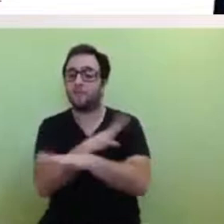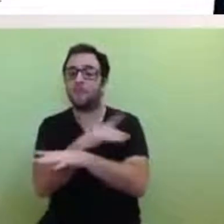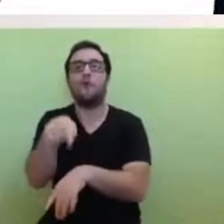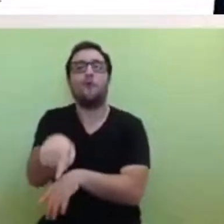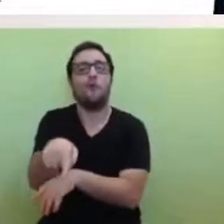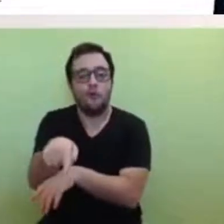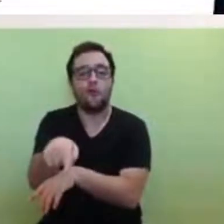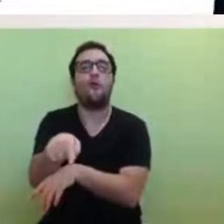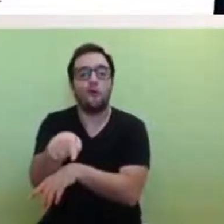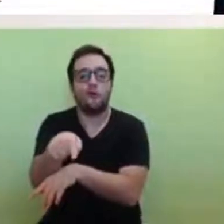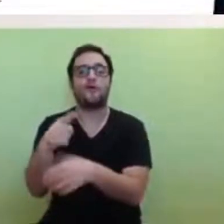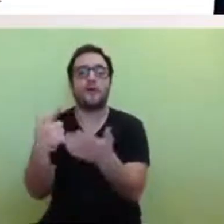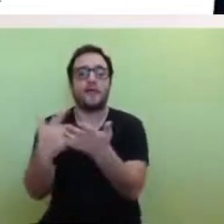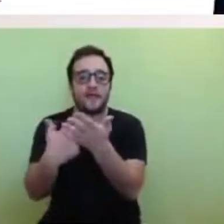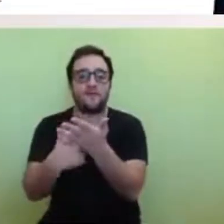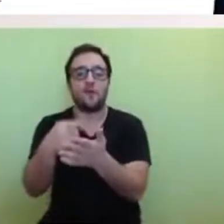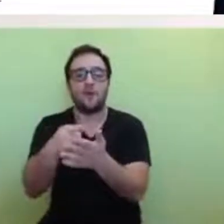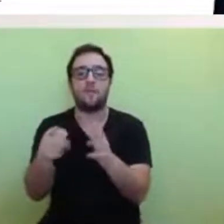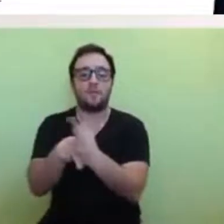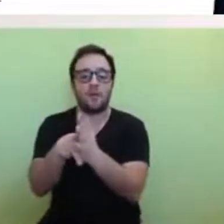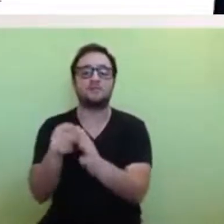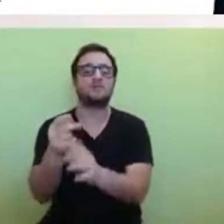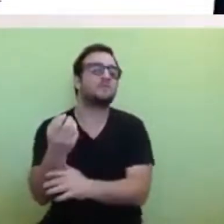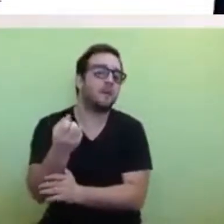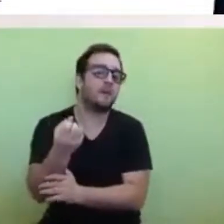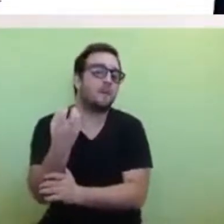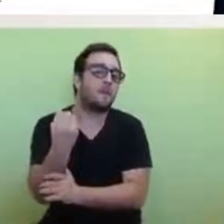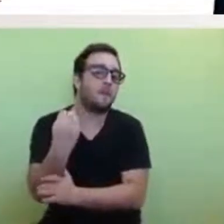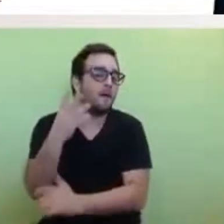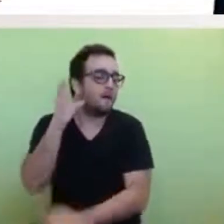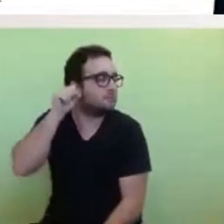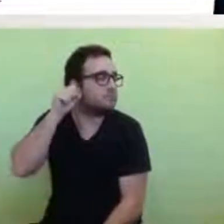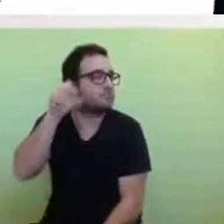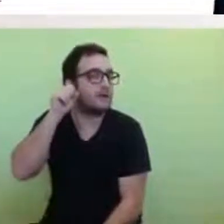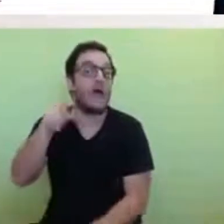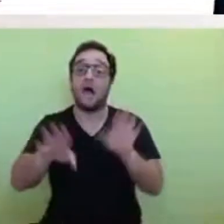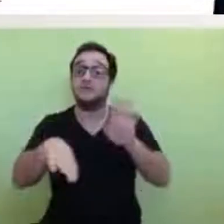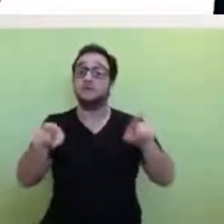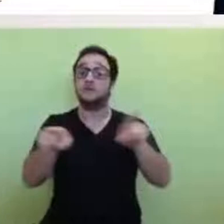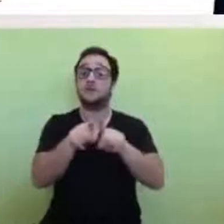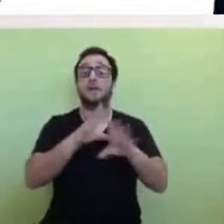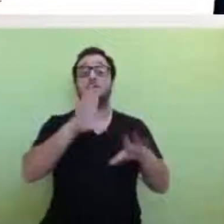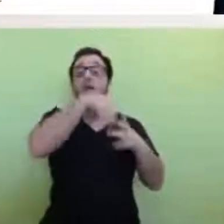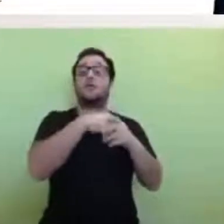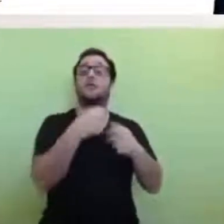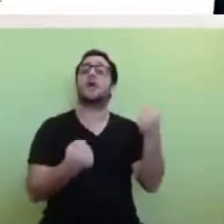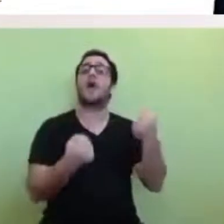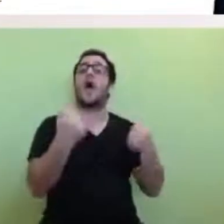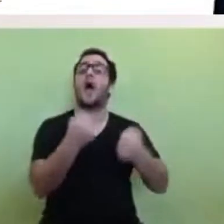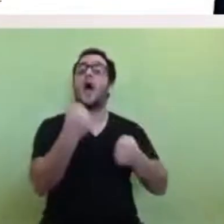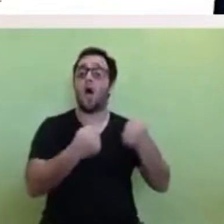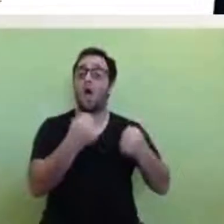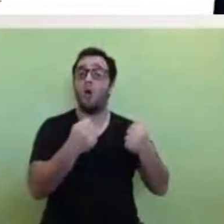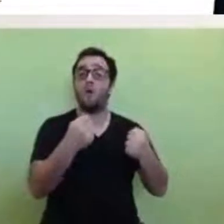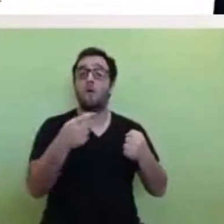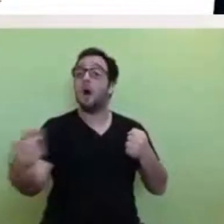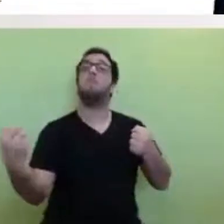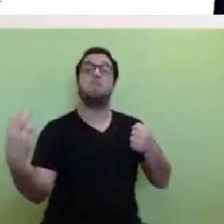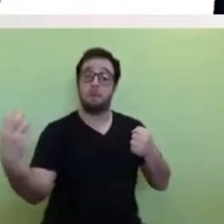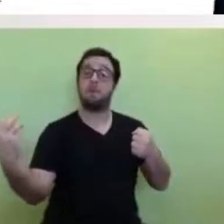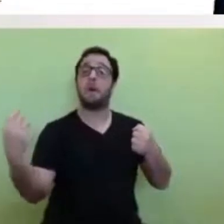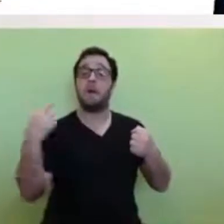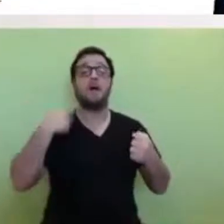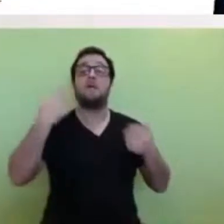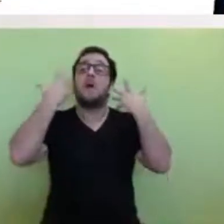prefere ouvir um podcast, notícias, algo que seja um pouco mais informativo e mais direto do que